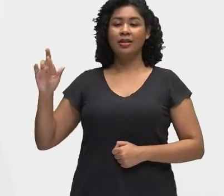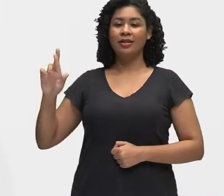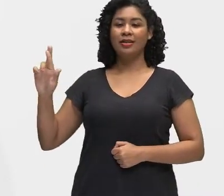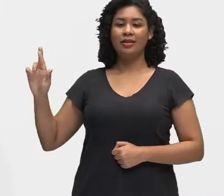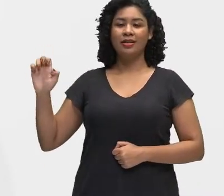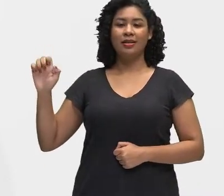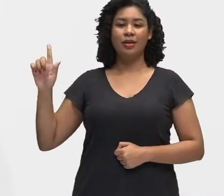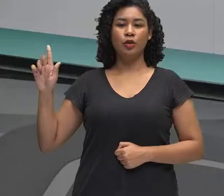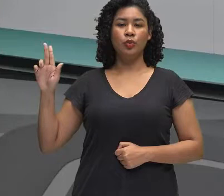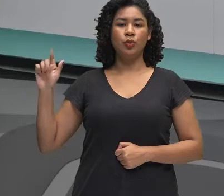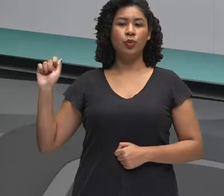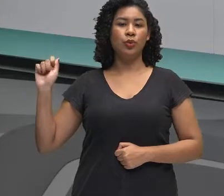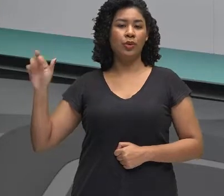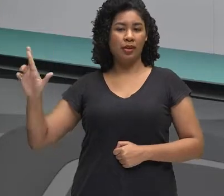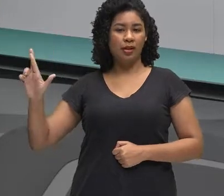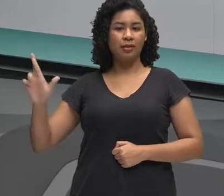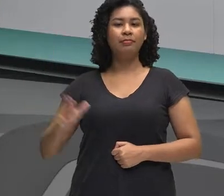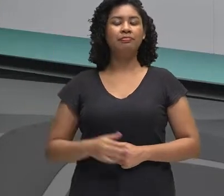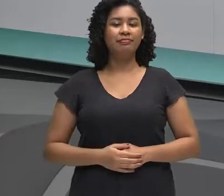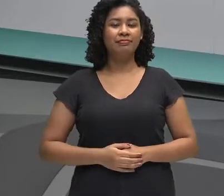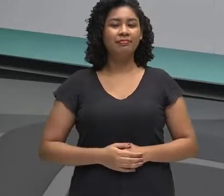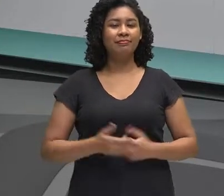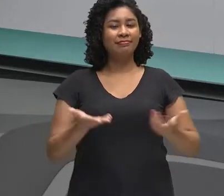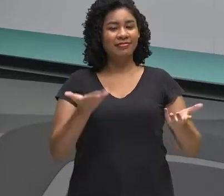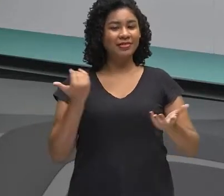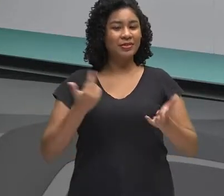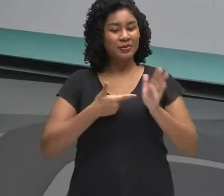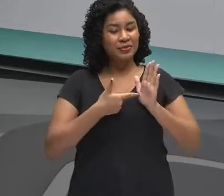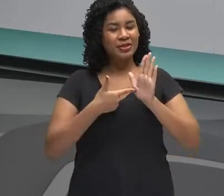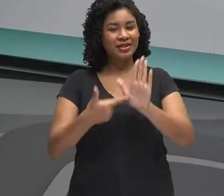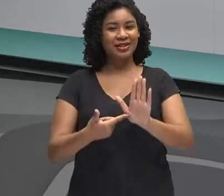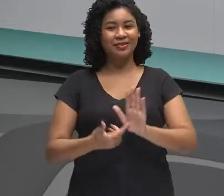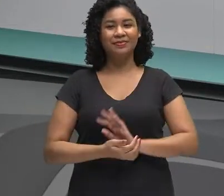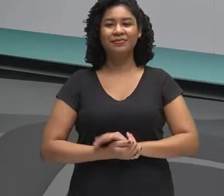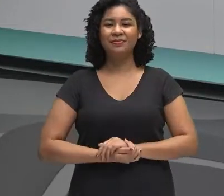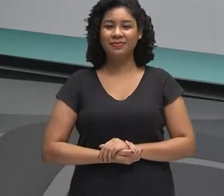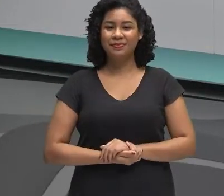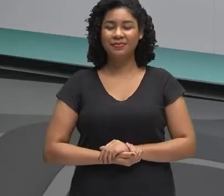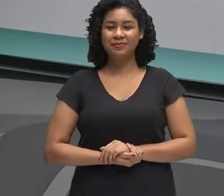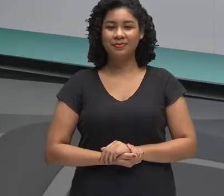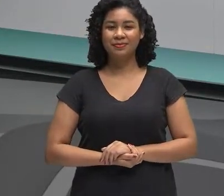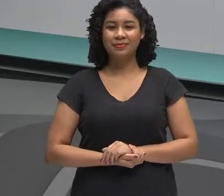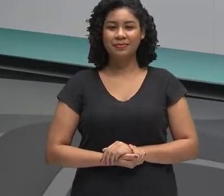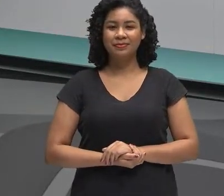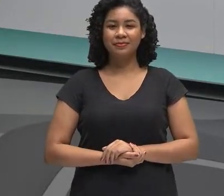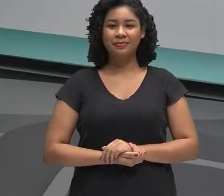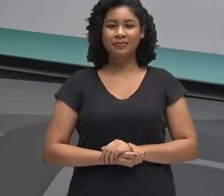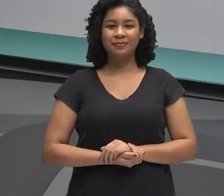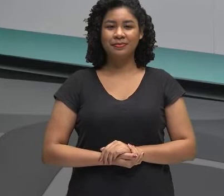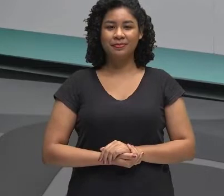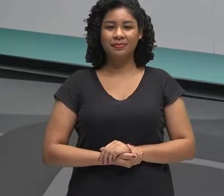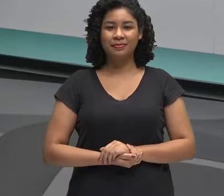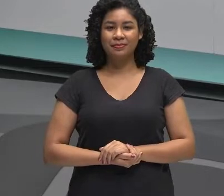Então, acompanha aqui comigo que a gente vai ver um pouquinho sobre esses verbos. Vamos dar uma olhadinha aqui comigo.